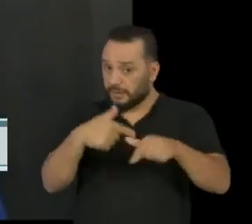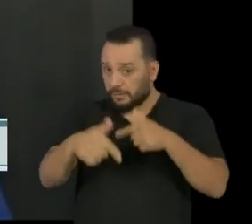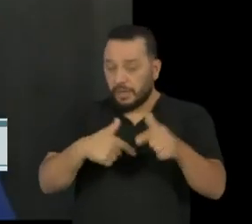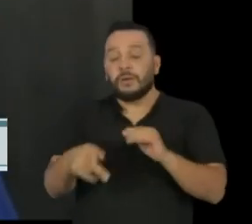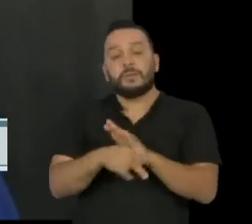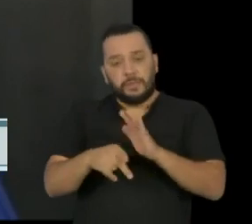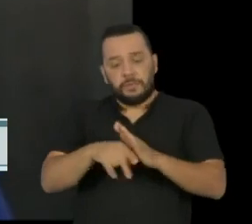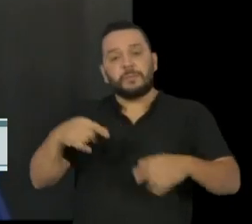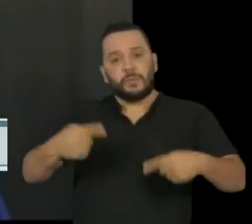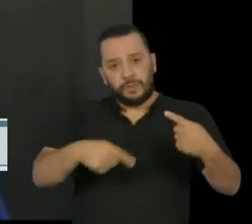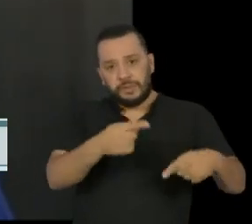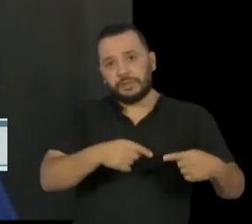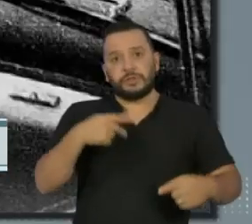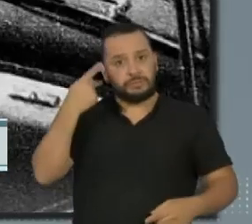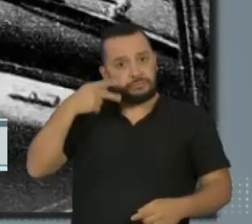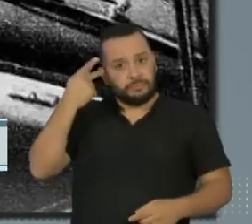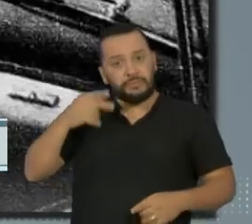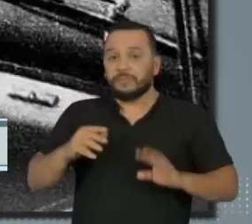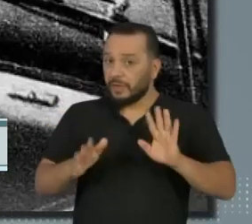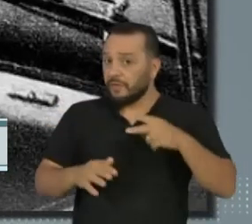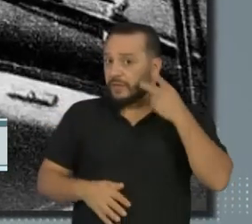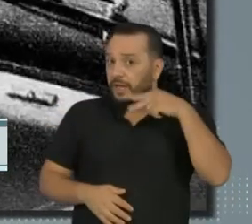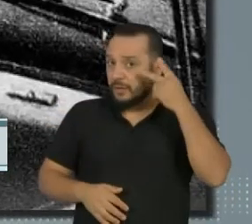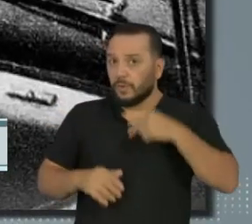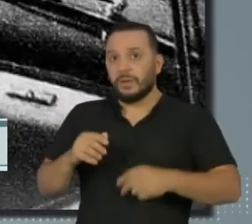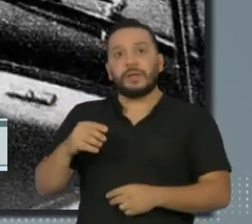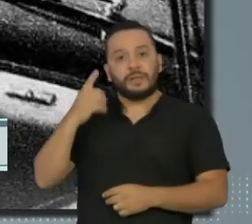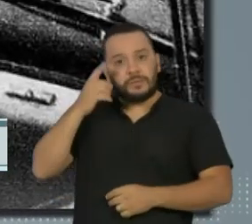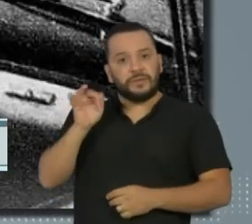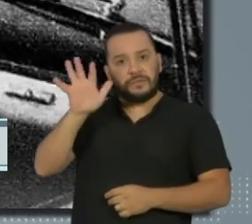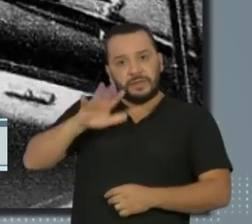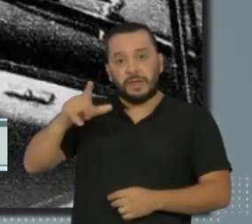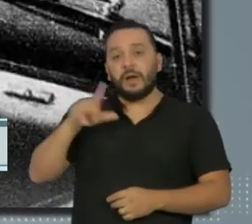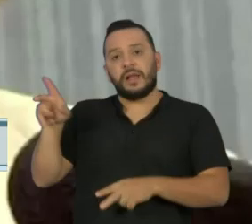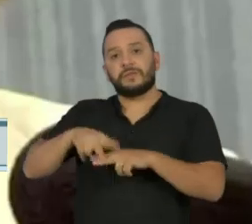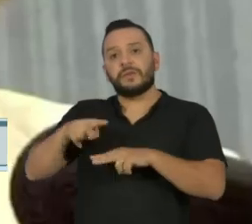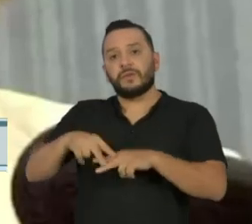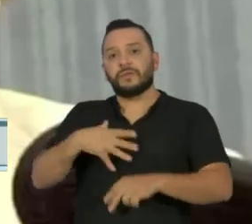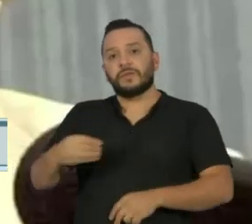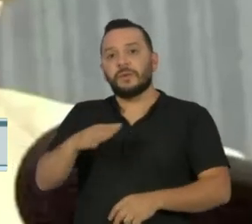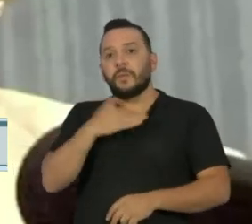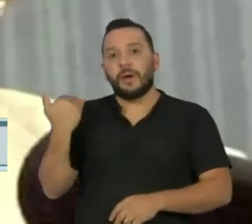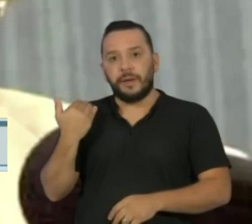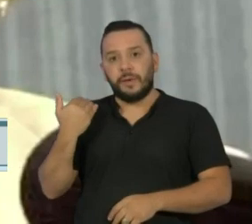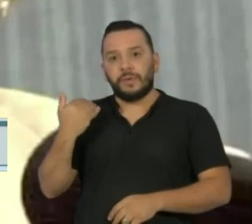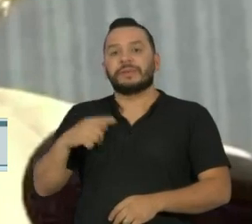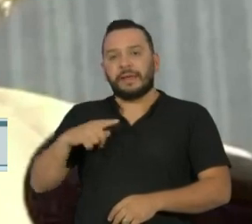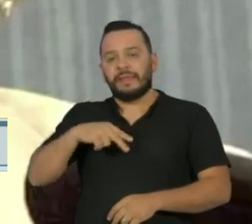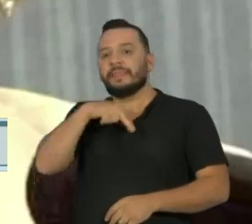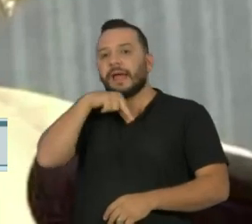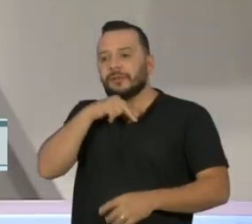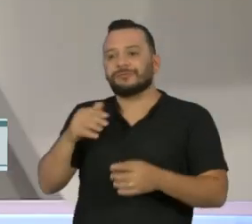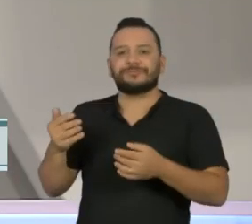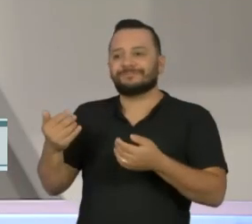foi vereadora e deputado estadual lúcia de ar a viúva teve um filho que já morreu ela deixa neto